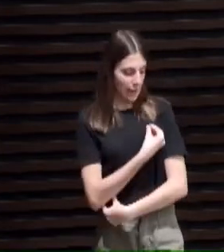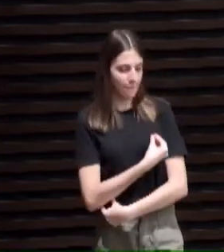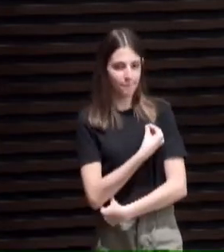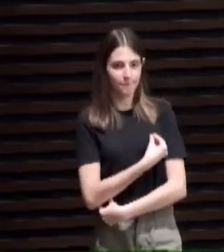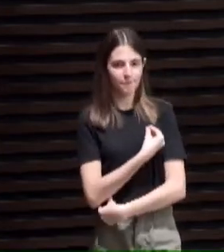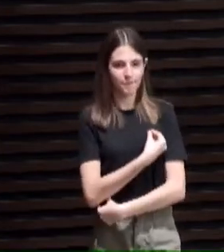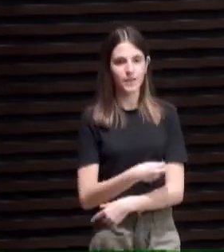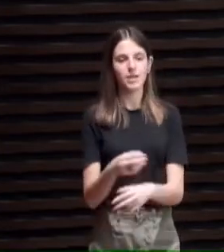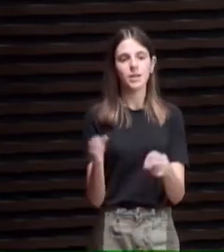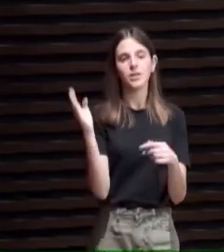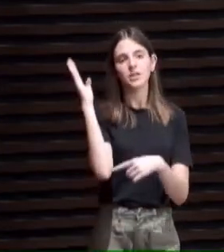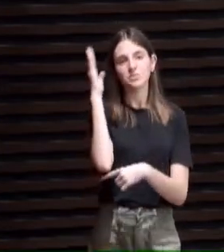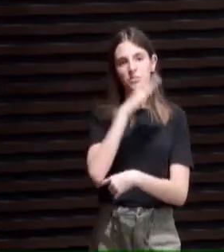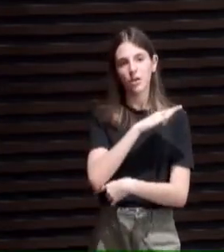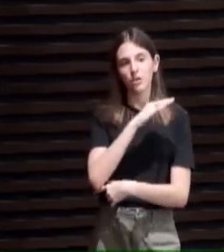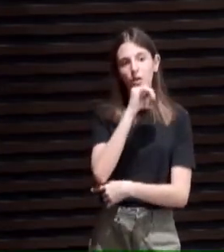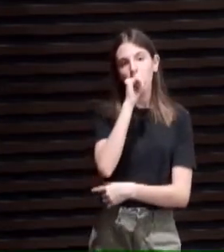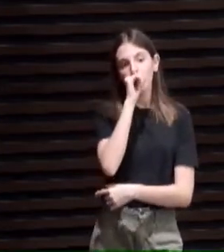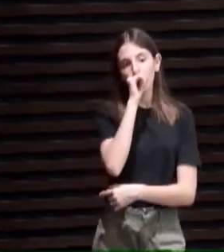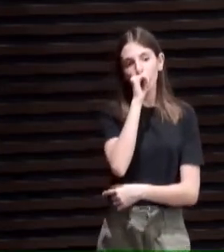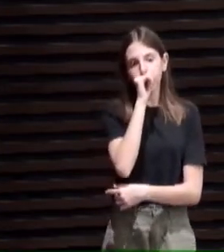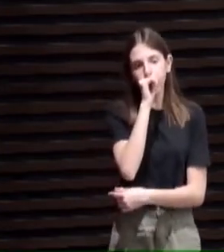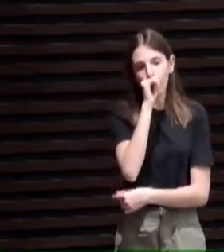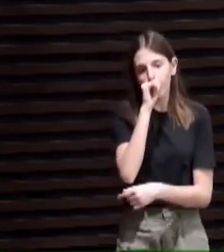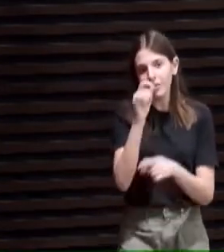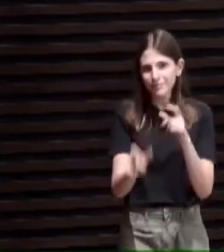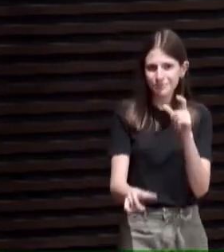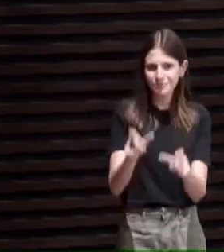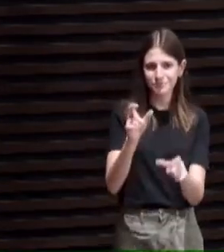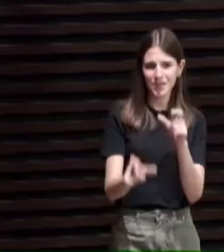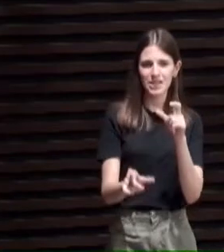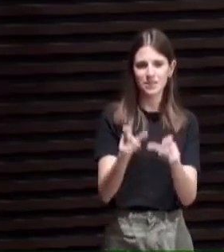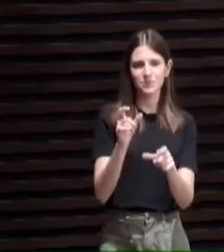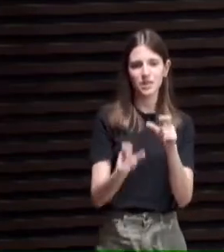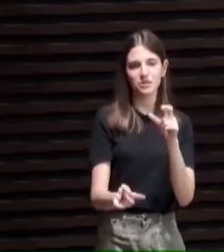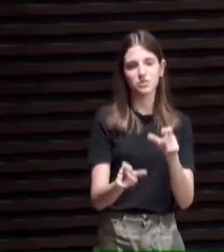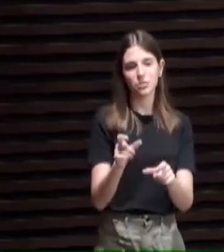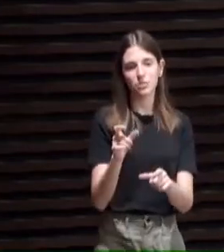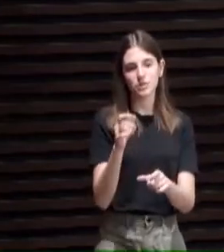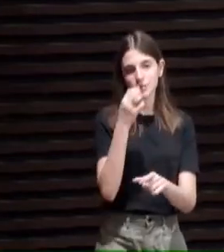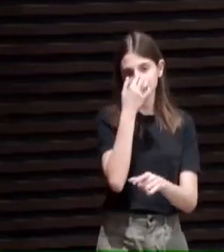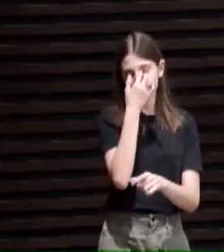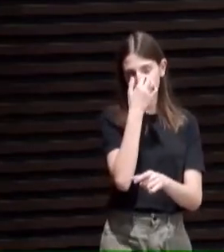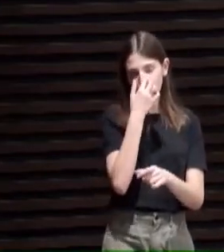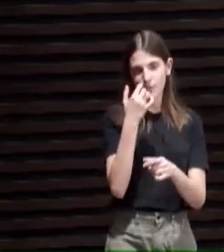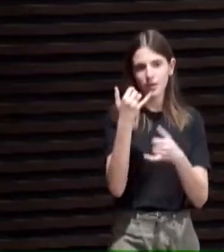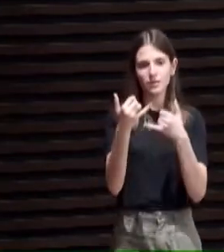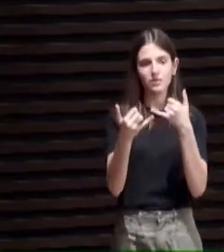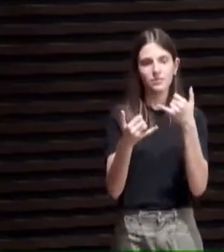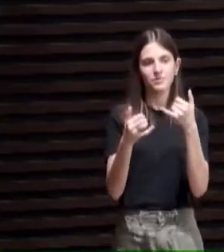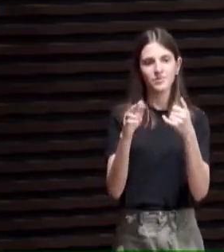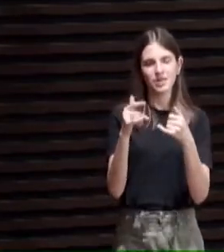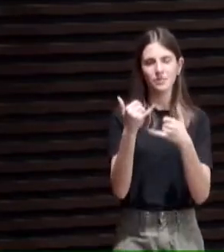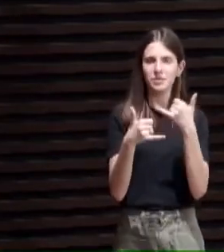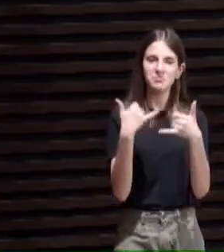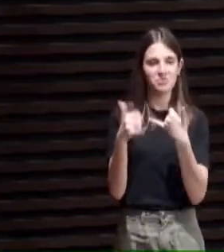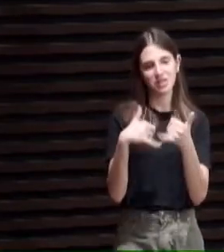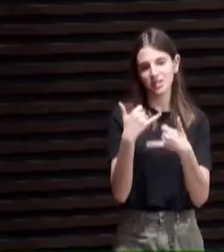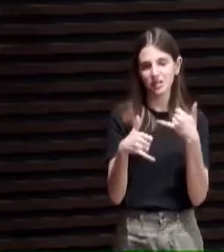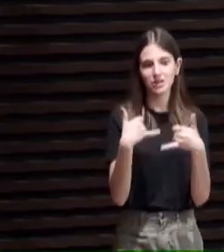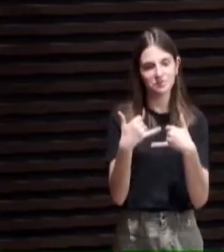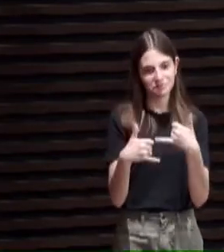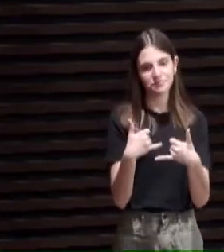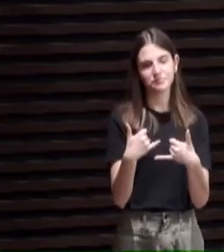humanos, porque os seres humanos são joguetes nas mãos dos deuses que brincam o tempo todo com as ações humanas.